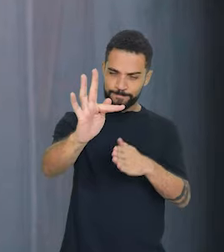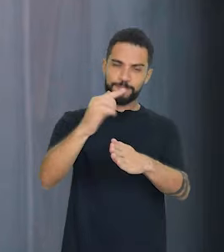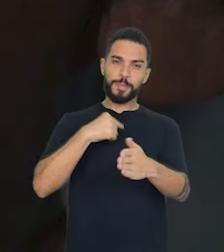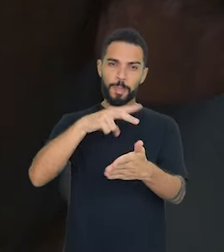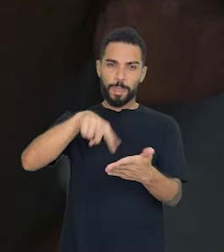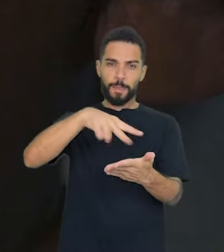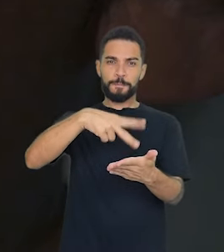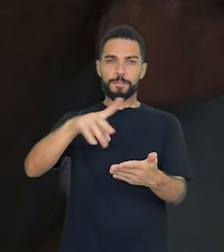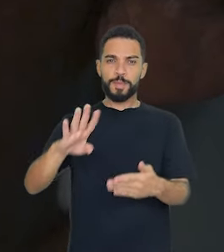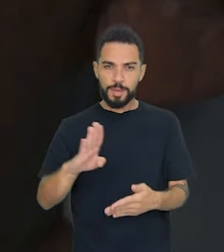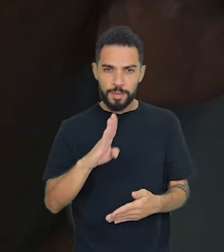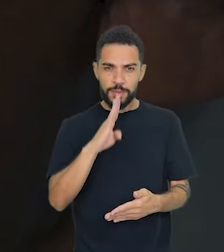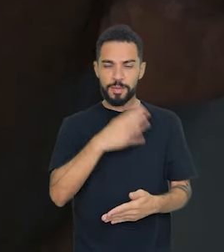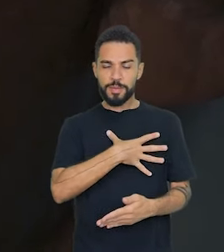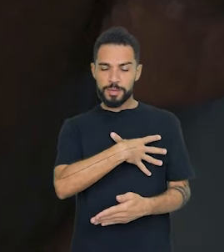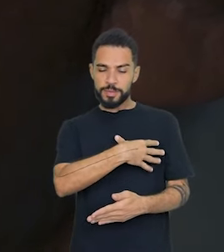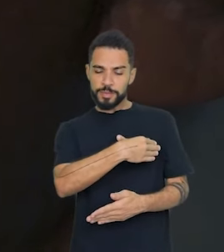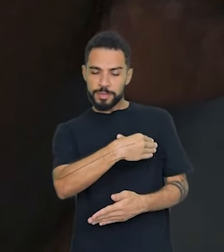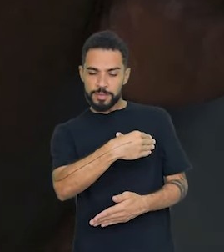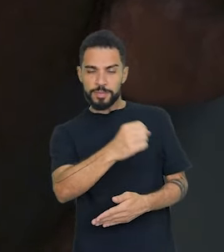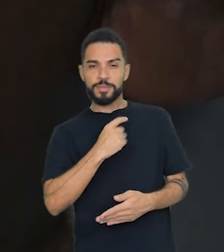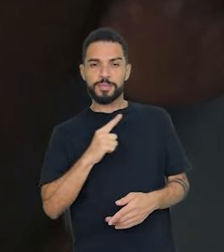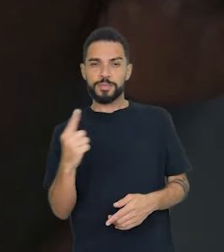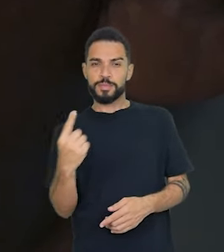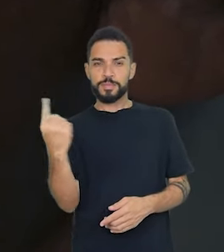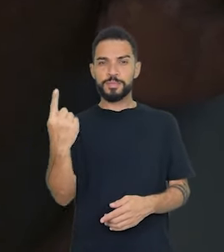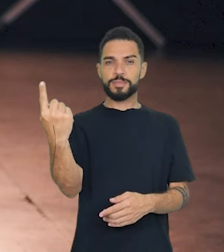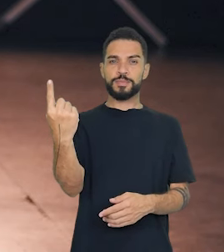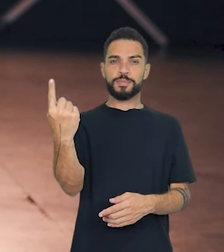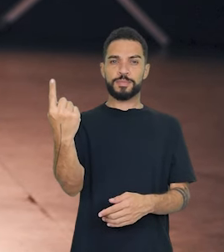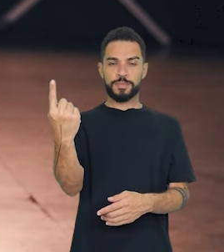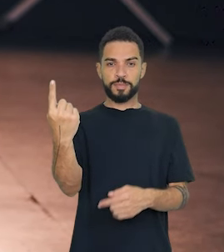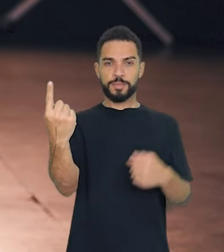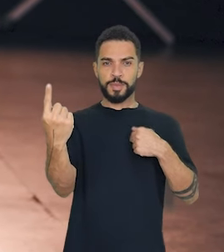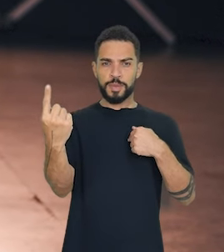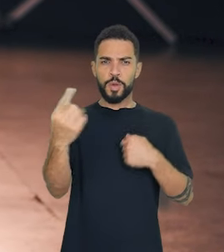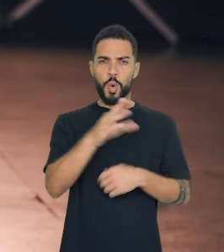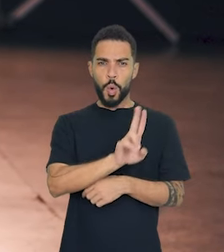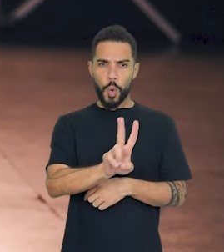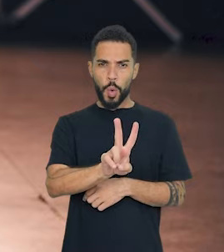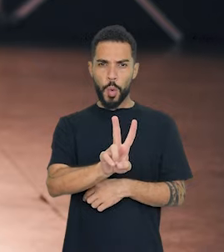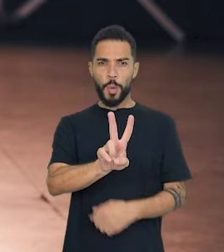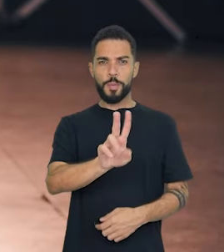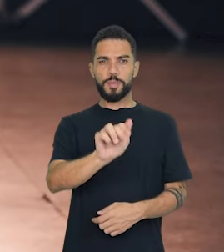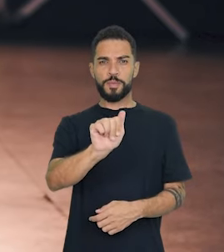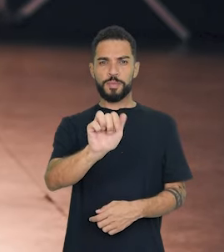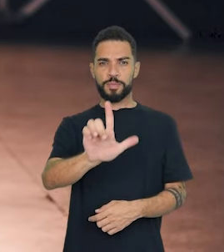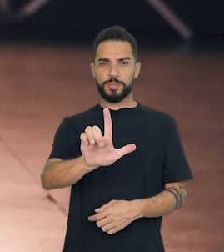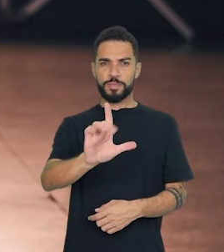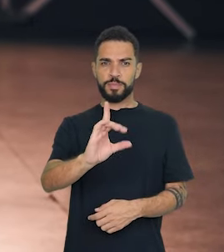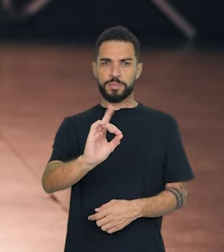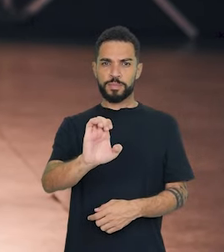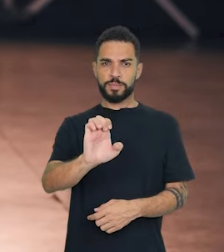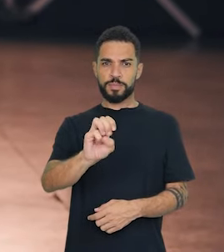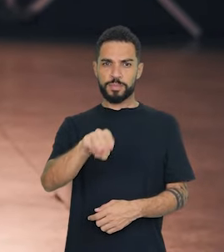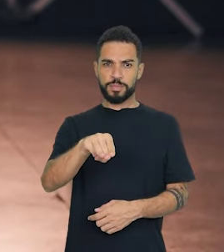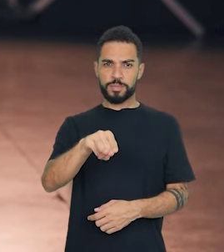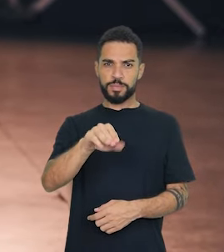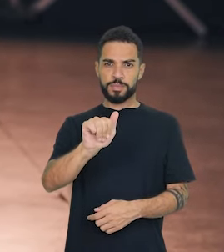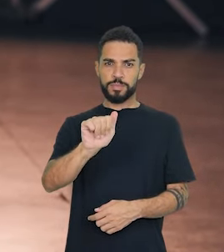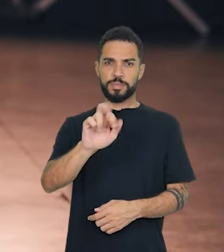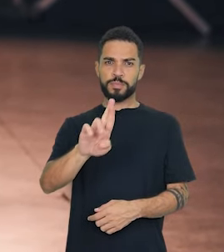e no silêncio, filho e sozinho. Sou Valdemar, o mestre-sala.